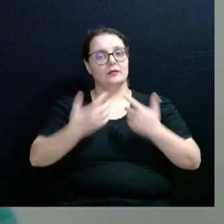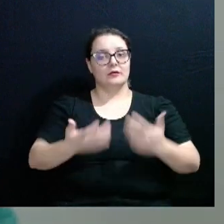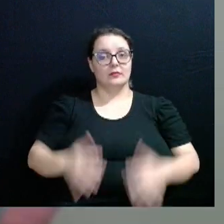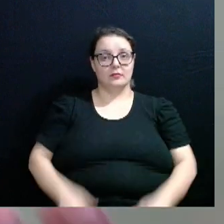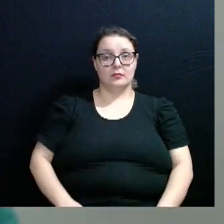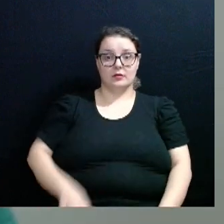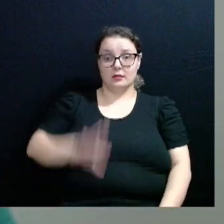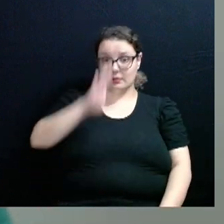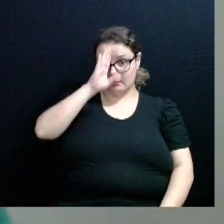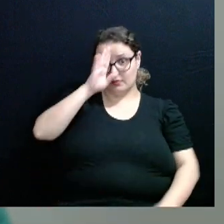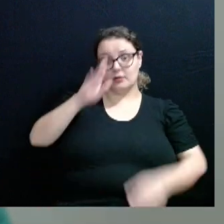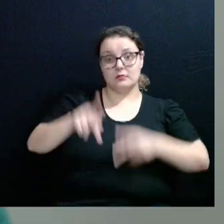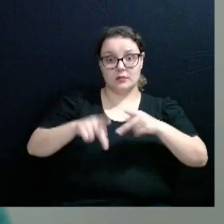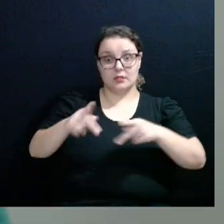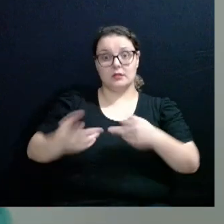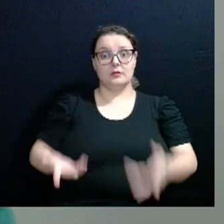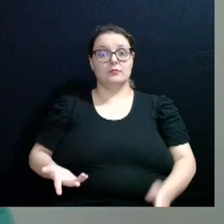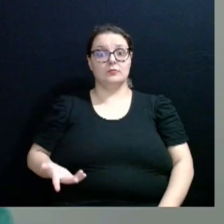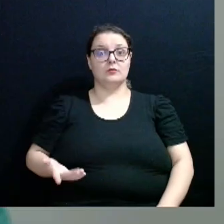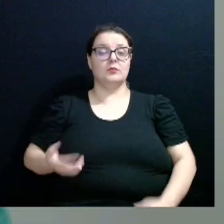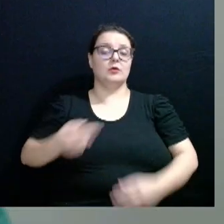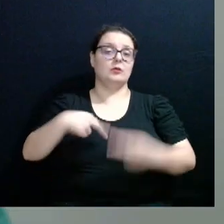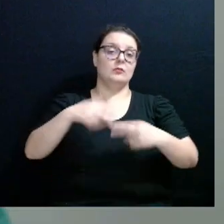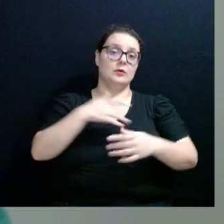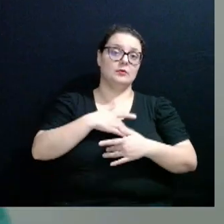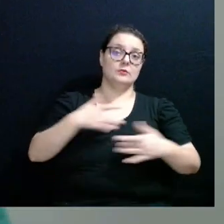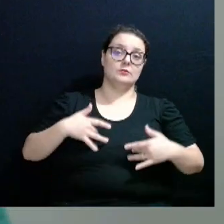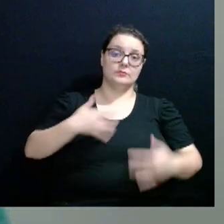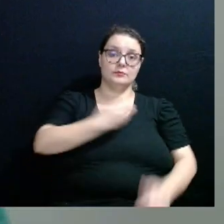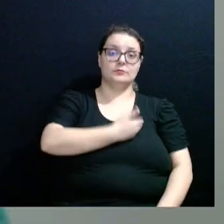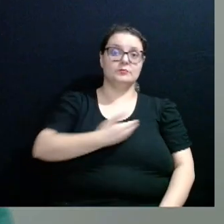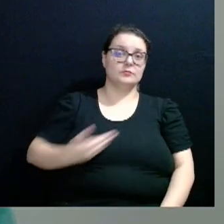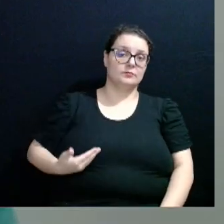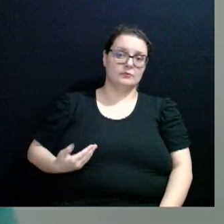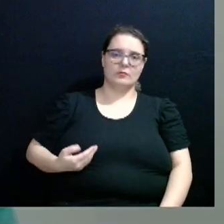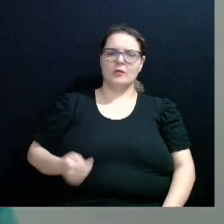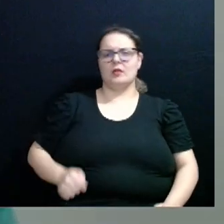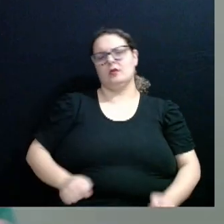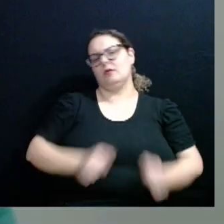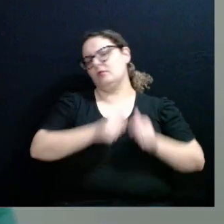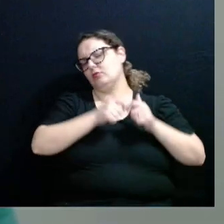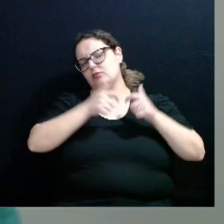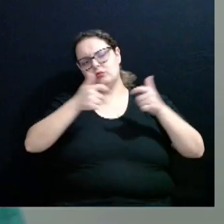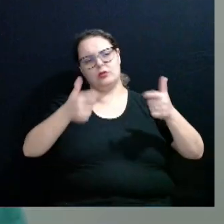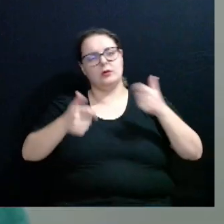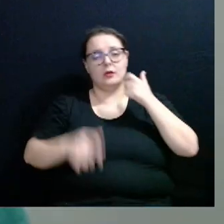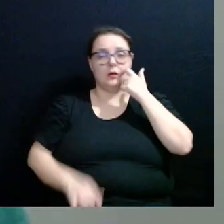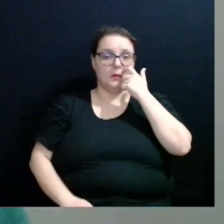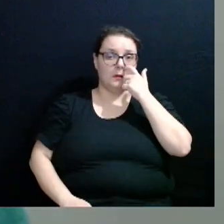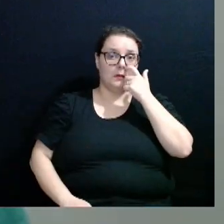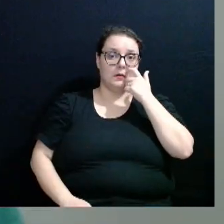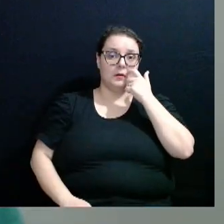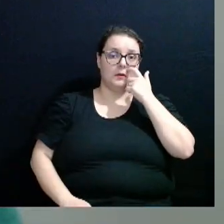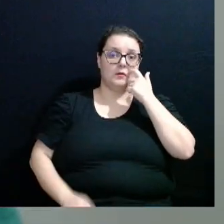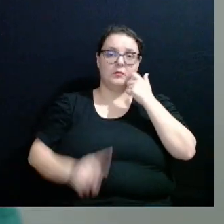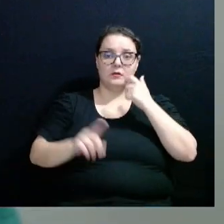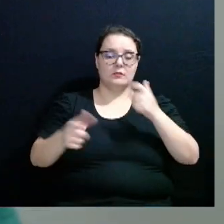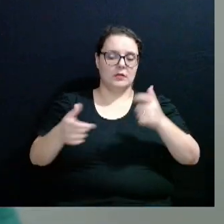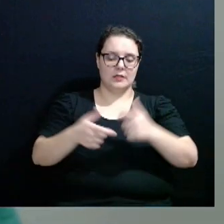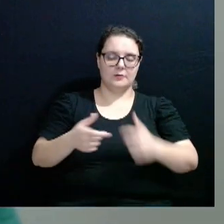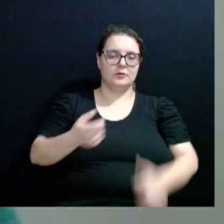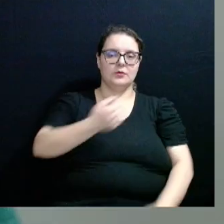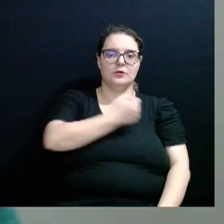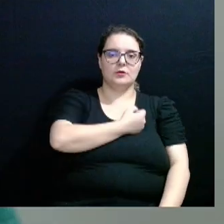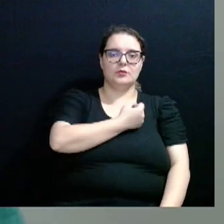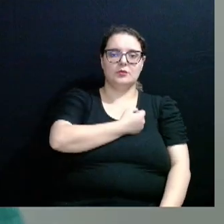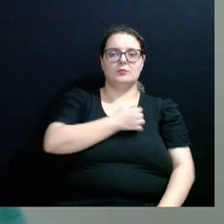populacional, né? Em termos de saúde pública, é extremamente benéfico você ter... você não vai diminuir o número de pacientes com câncer, mas você